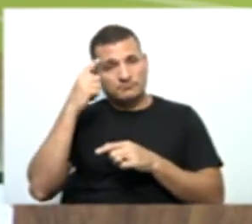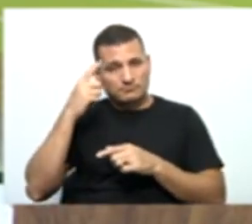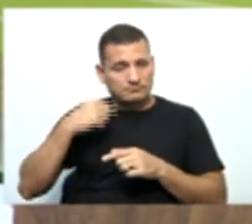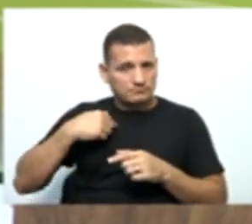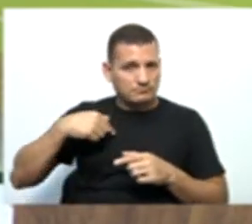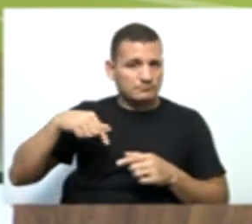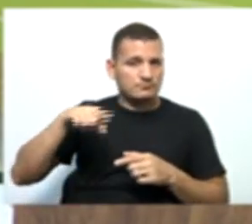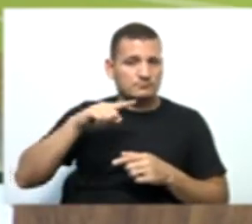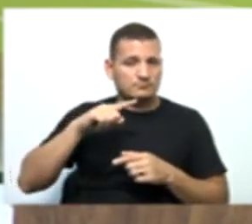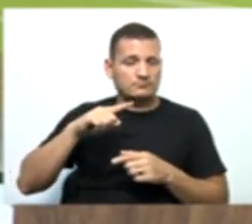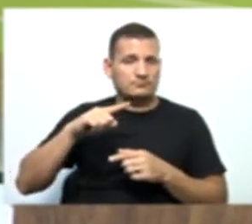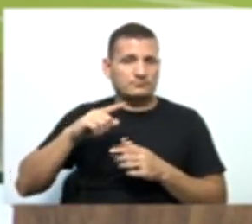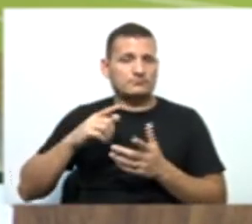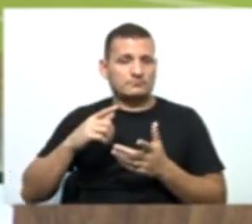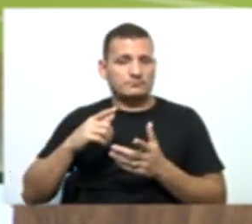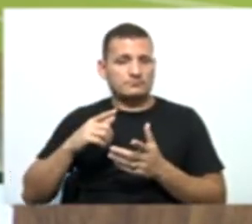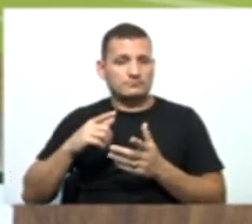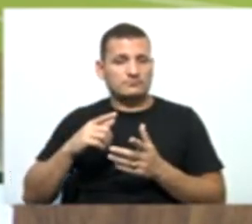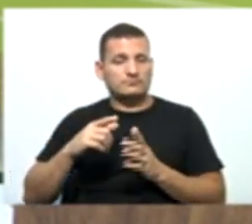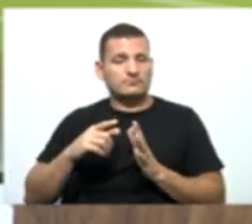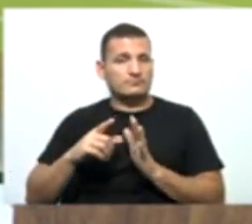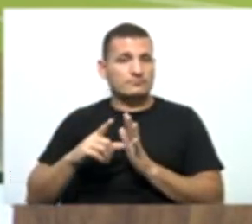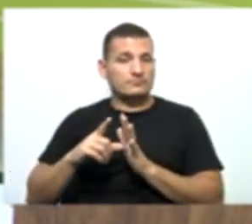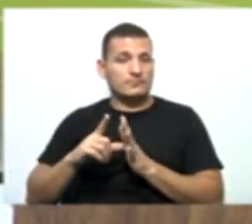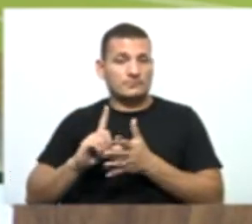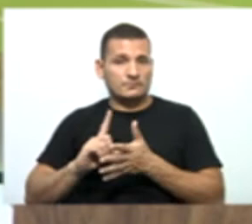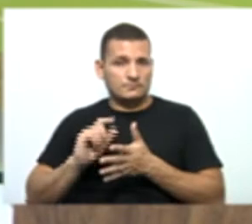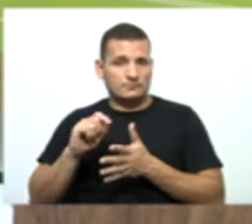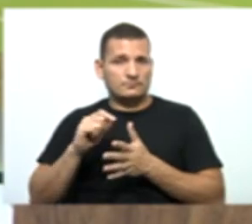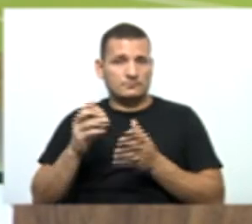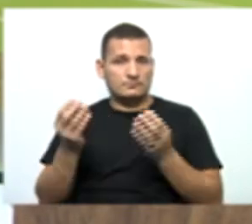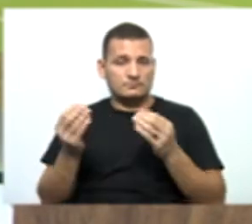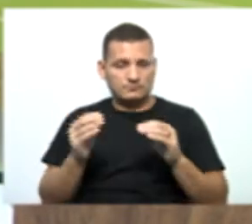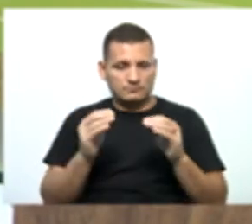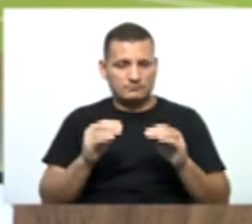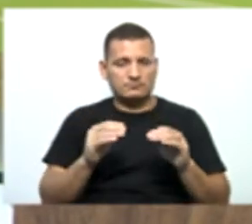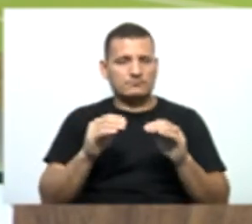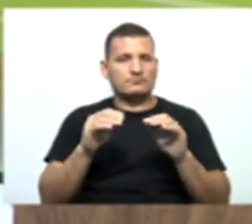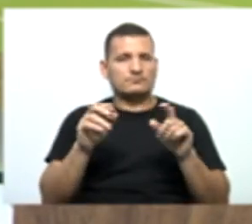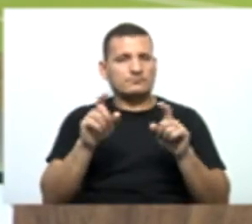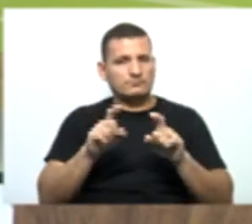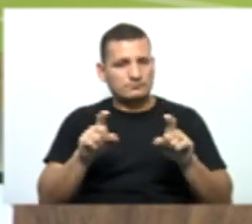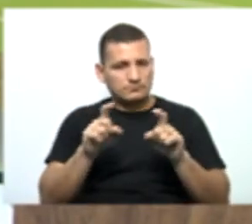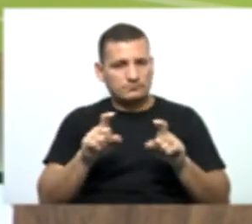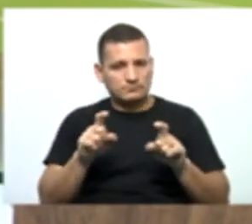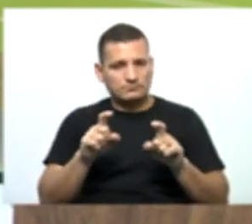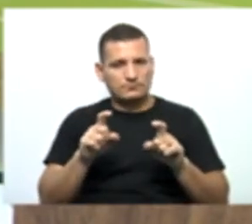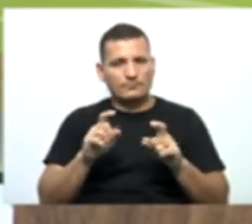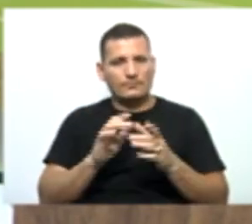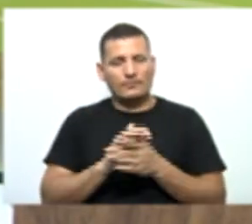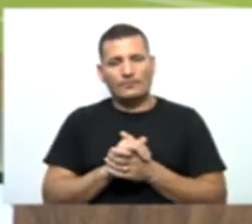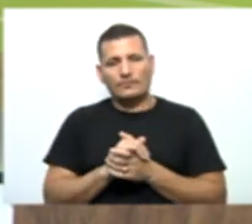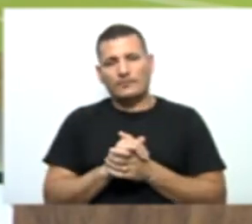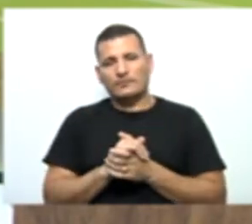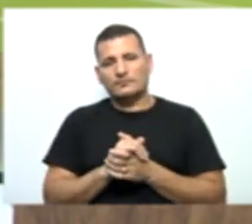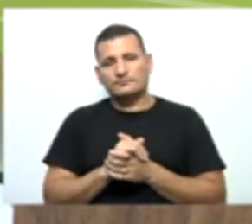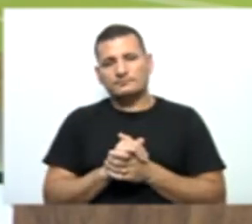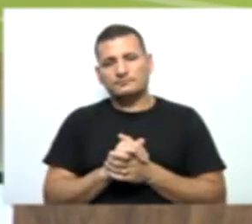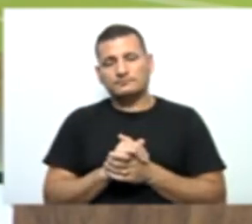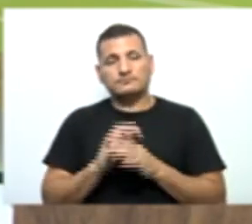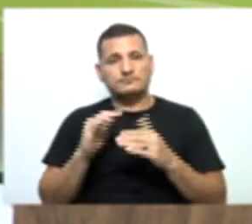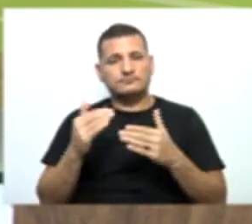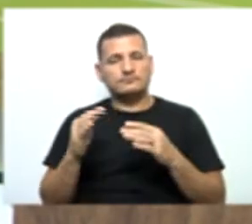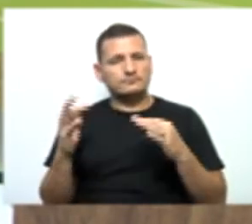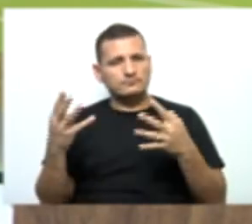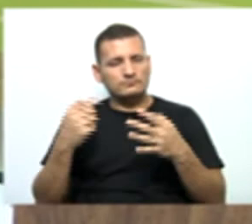nós antes de nós executarmos e mandarmos para o computador. Então, tudo que nós